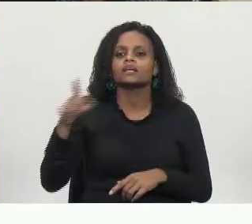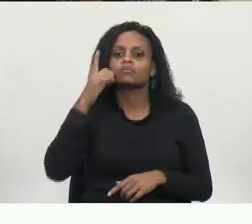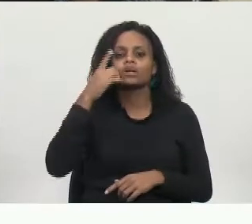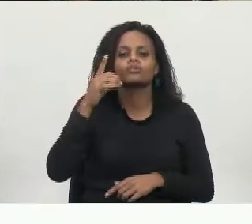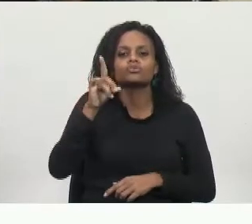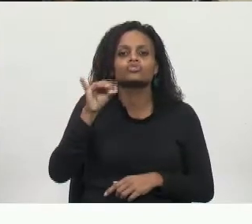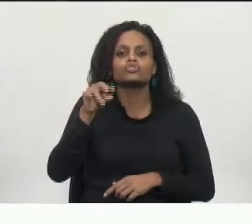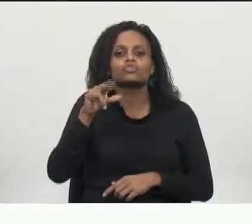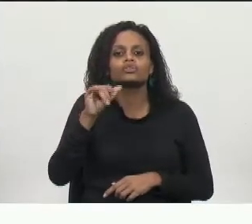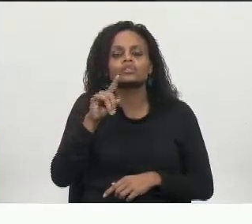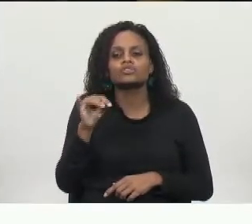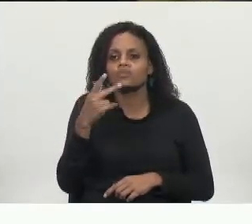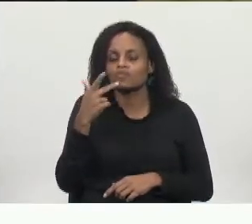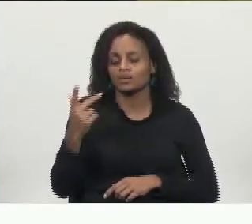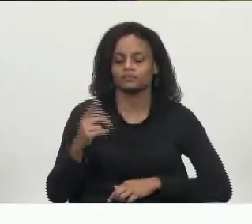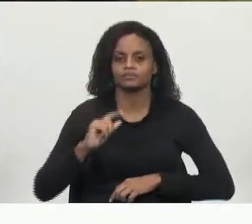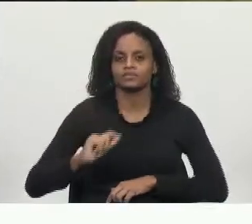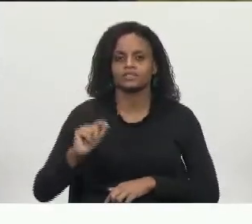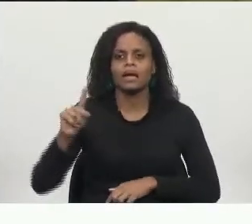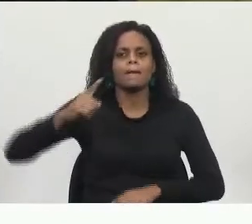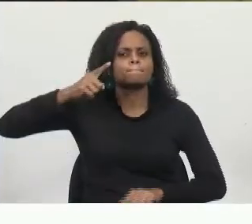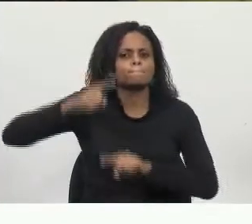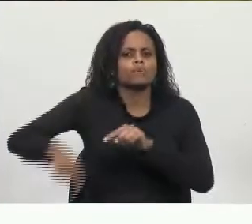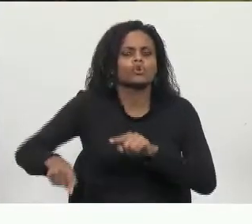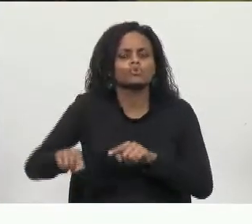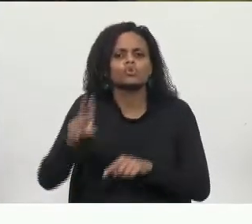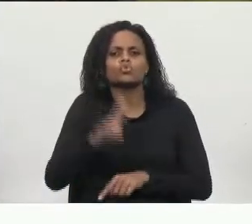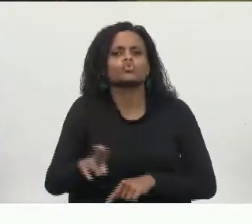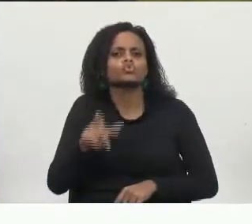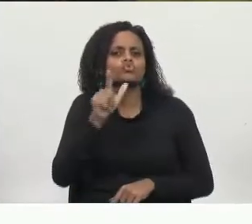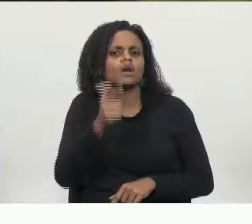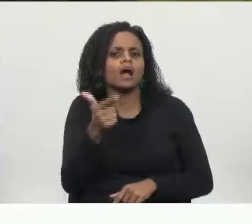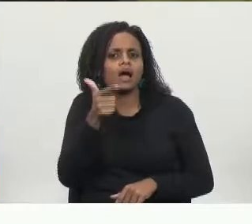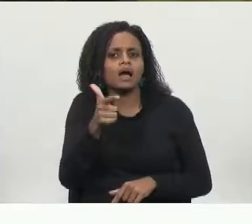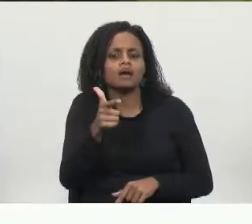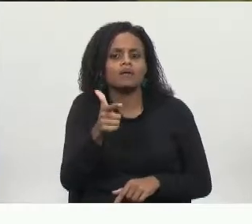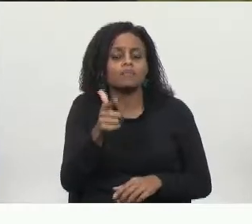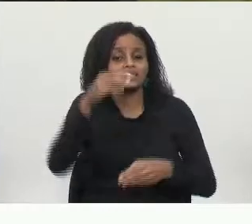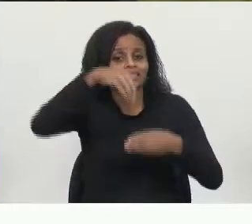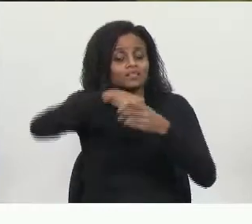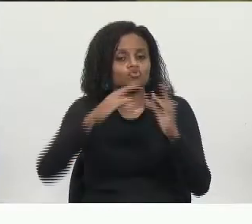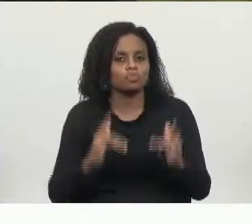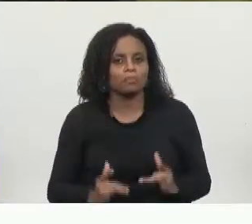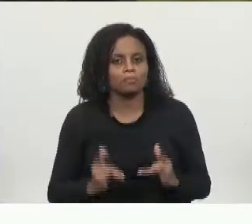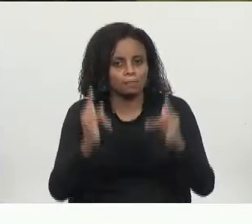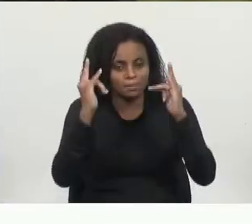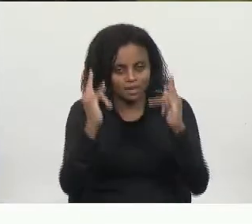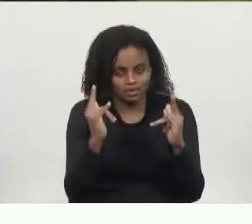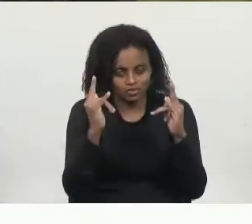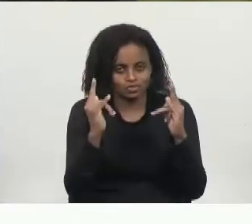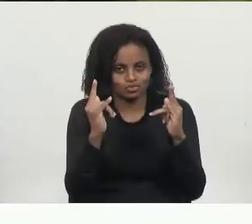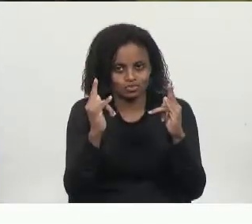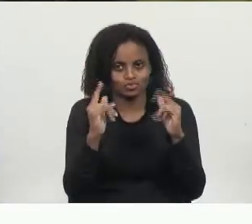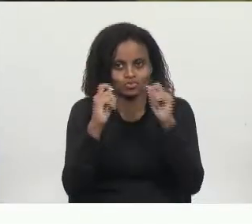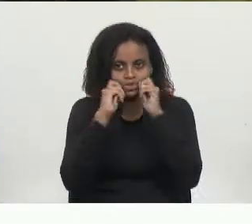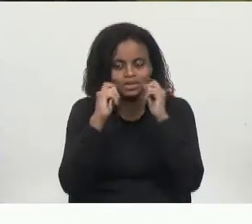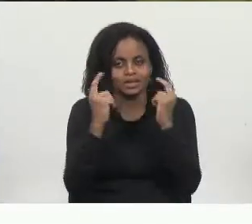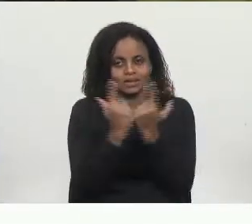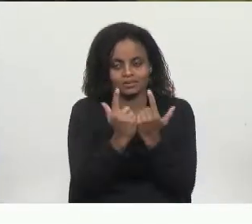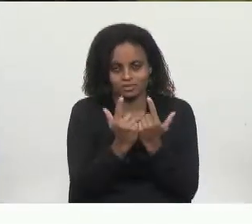seguinte: é proibido o porte de arma de qualquer espécie no interior dos edifícios da Assembleia Legislativa do Estado do Rio de